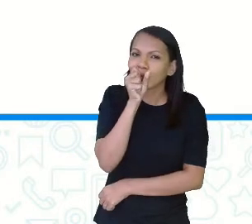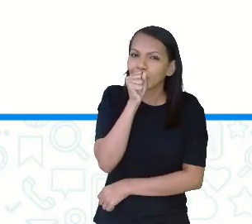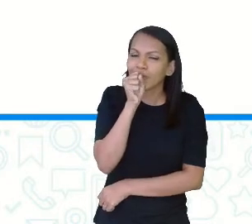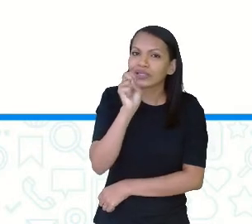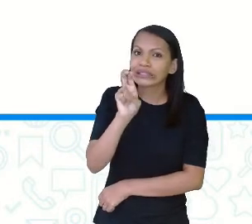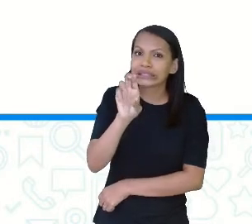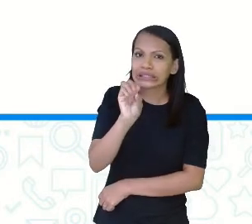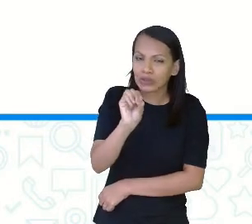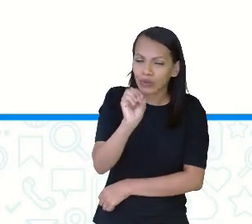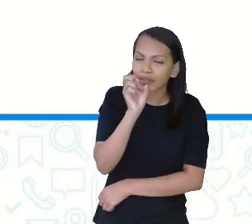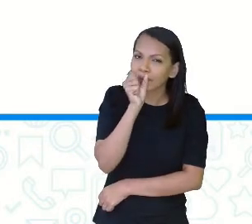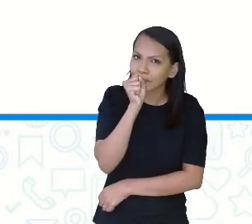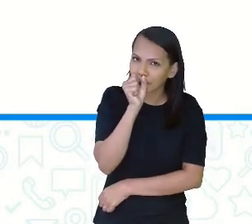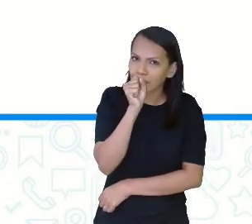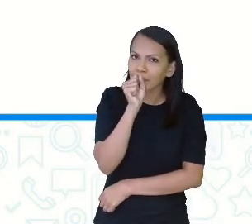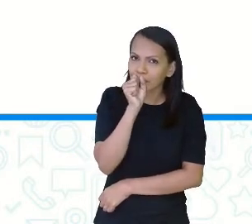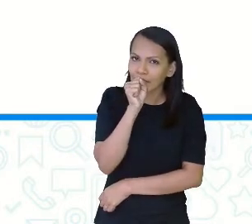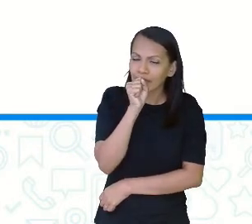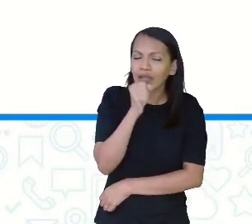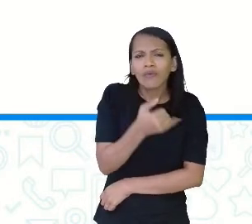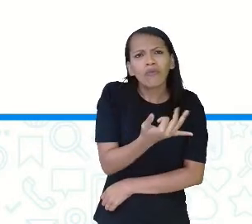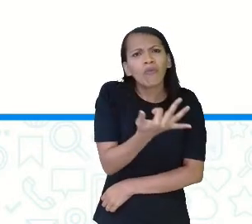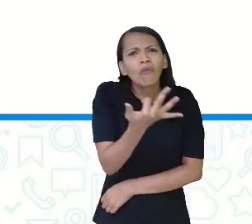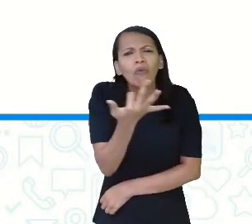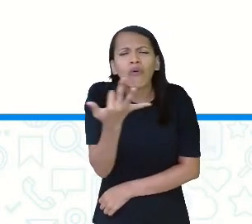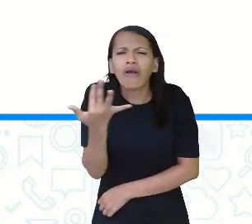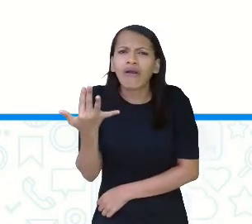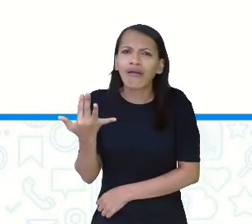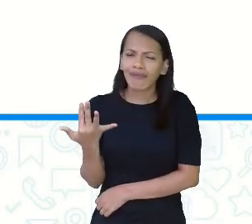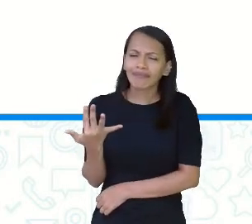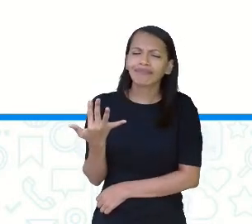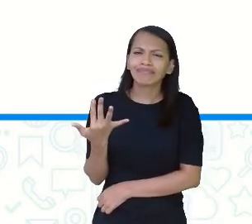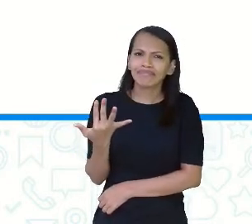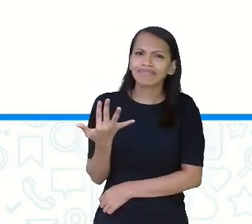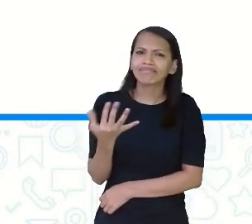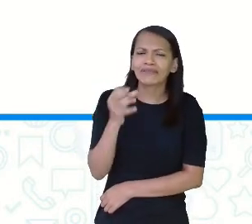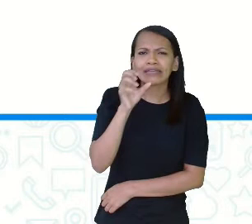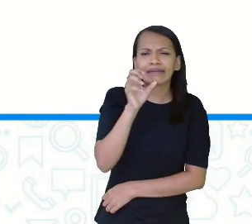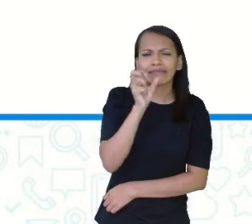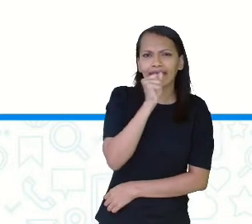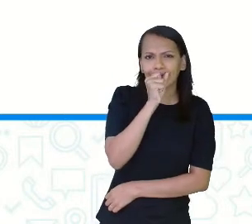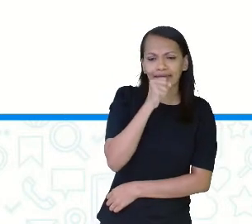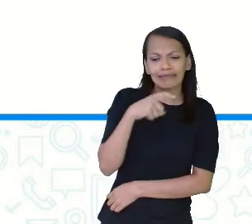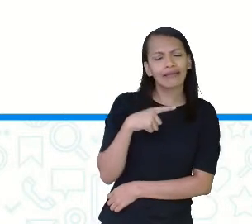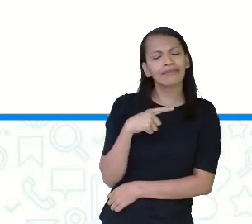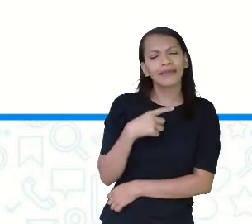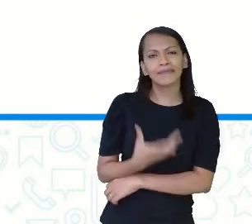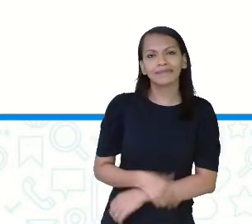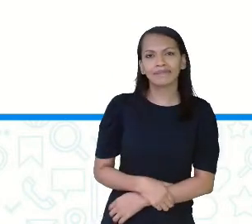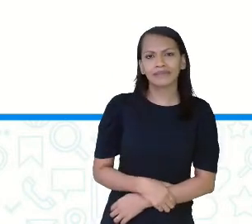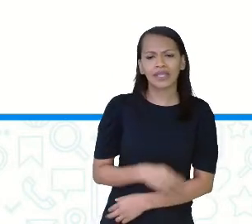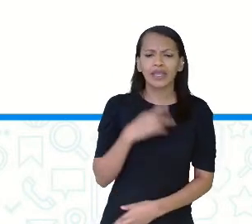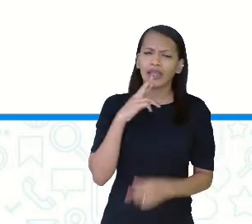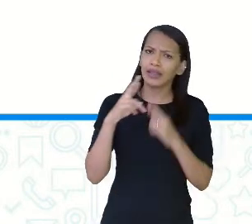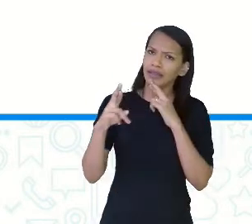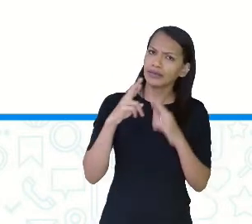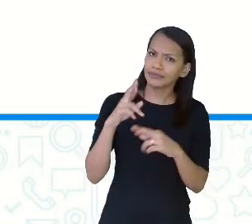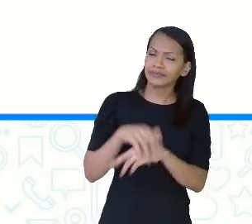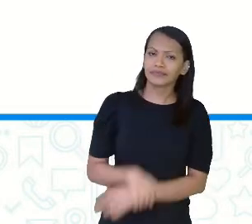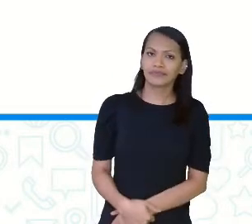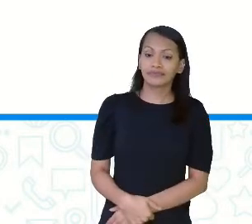sem calculadora. Resolve no papelzinho e diz para mim quanto é. Cada caixa